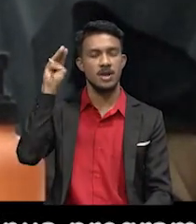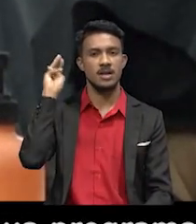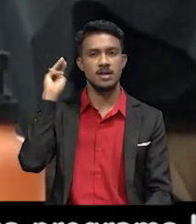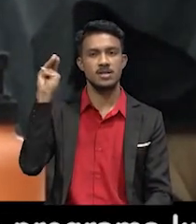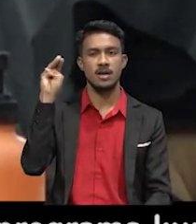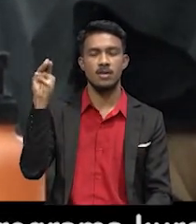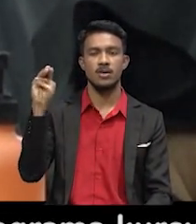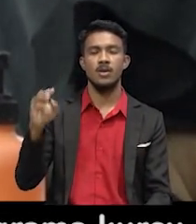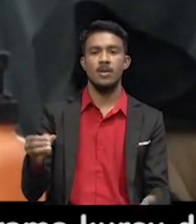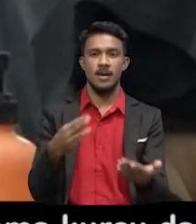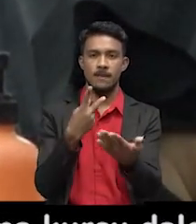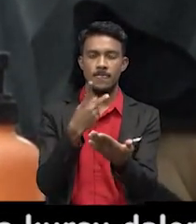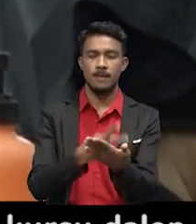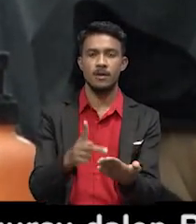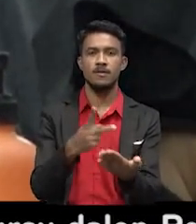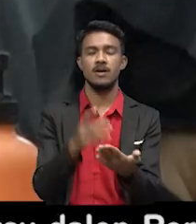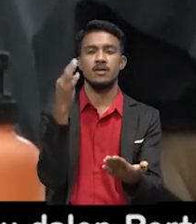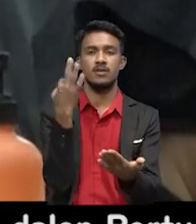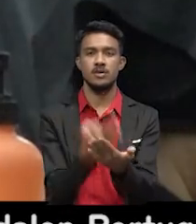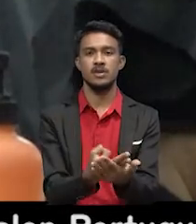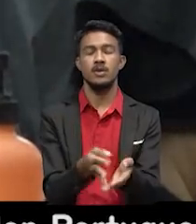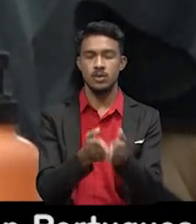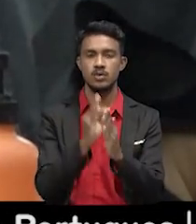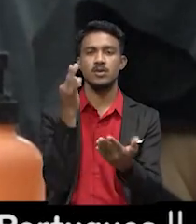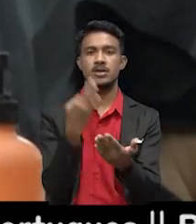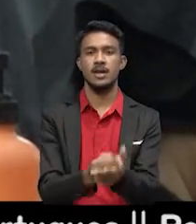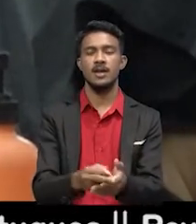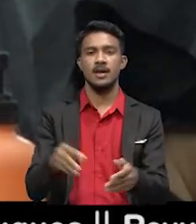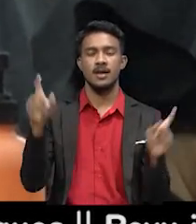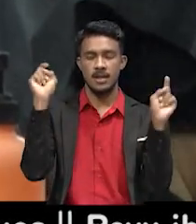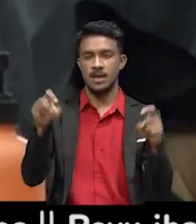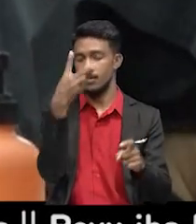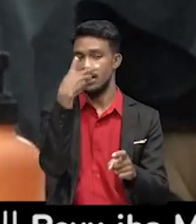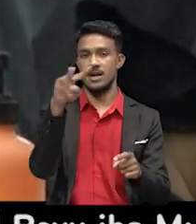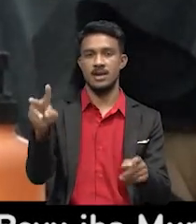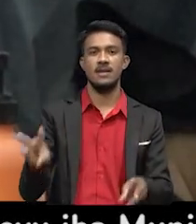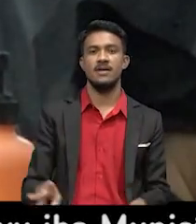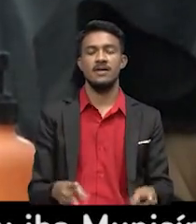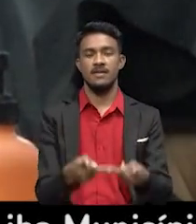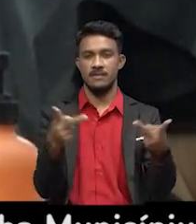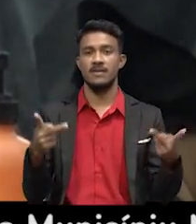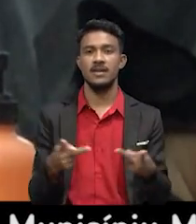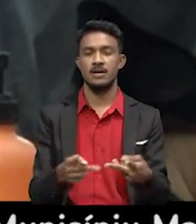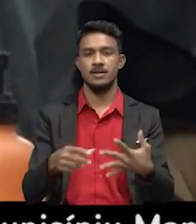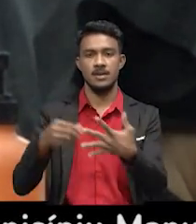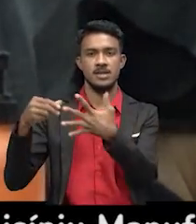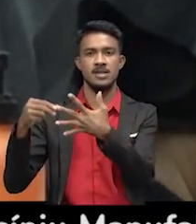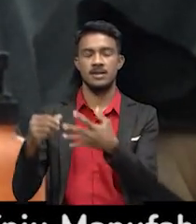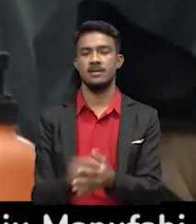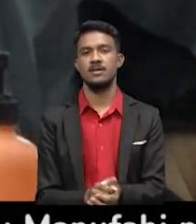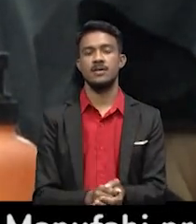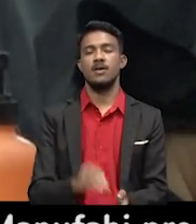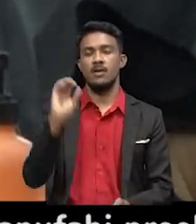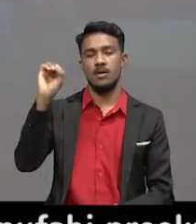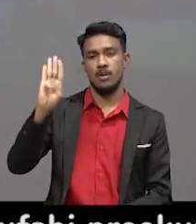aprovou orçamento dele né. Mas isso ouça, né? Nem tem tumba e bazar, área nem bem mais essencial. Nem obras públicas de